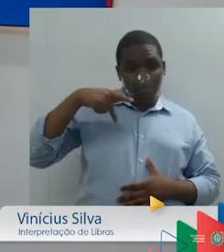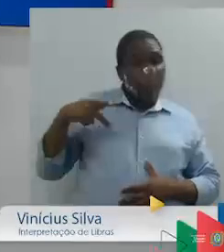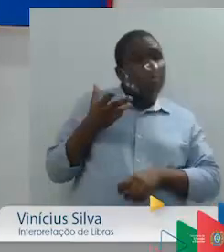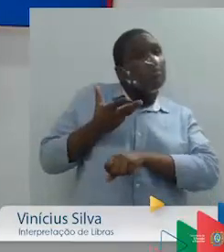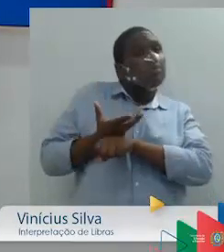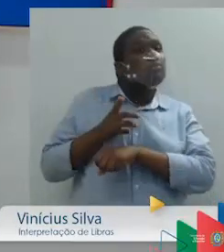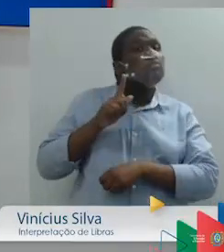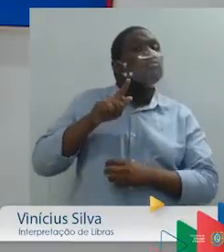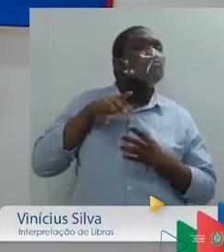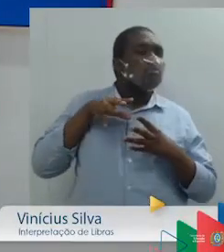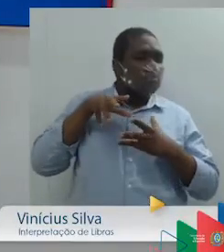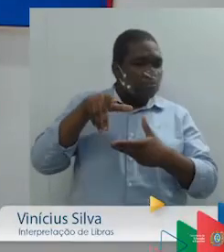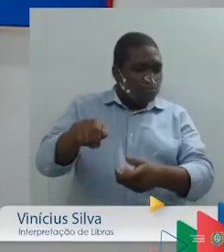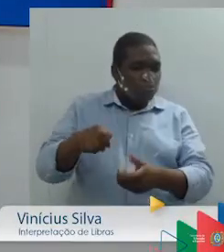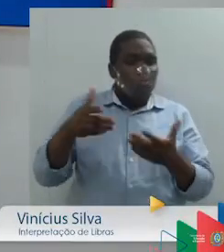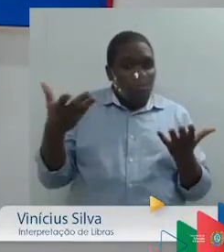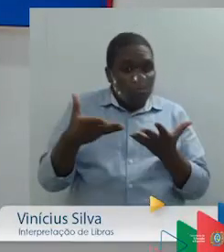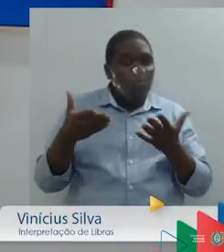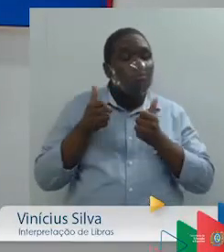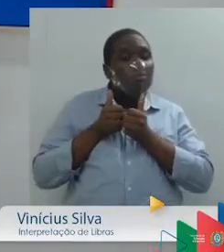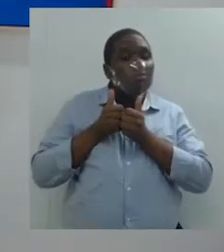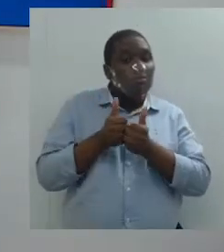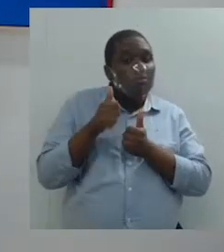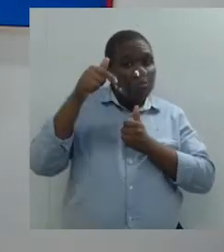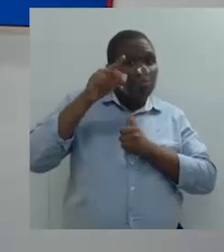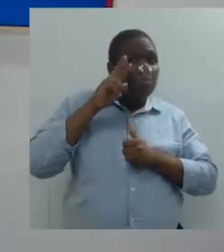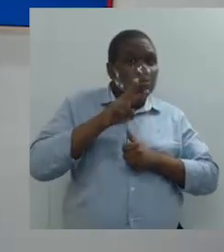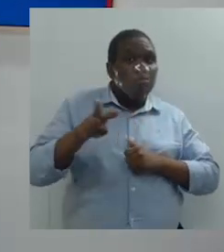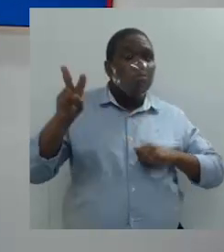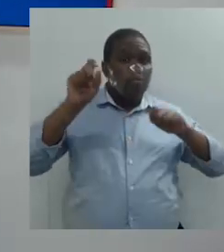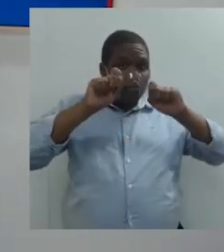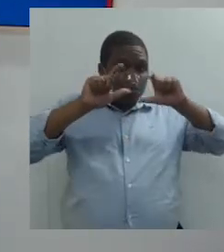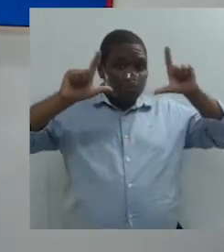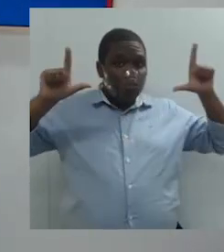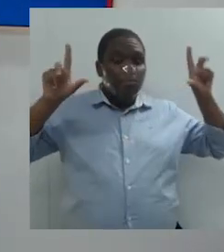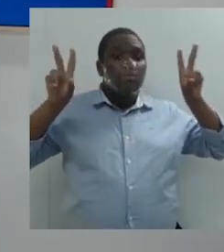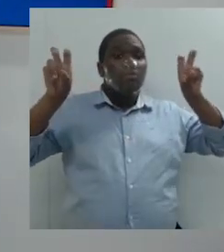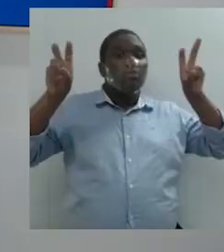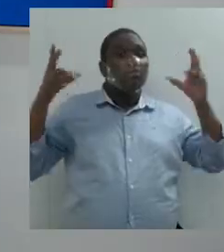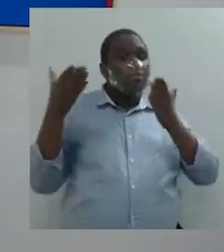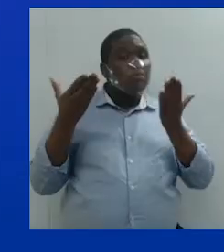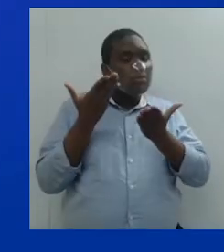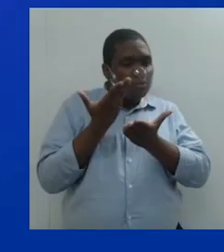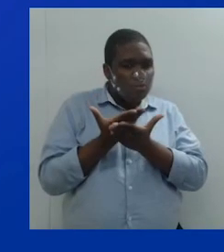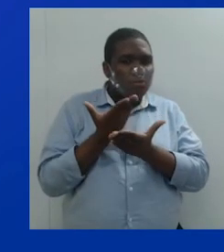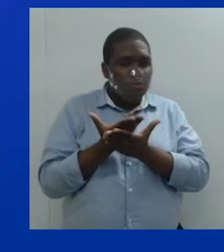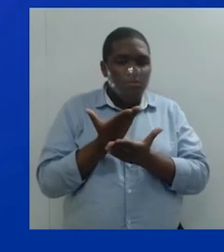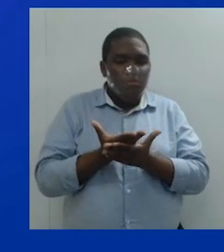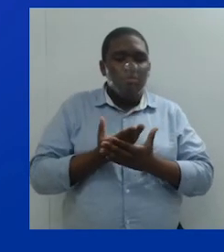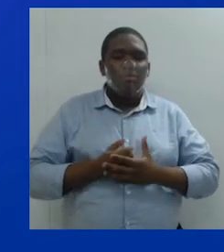Geografia. Acompanhe agora na tela o tema da nossa aula: